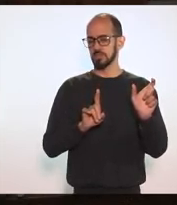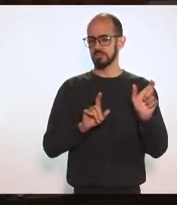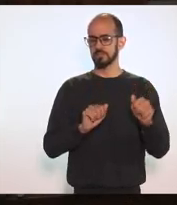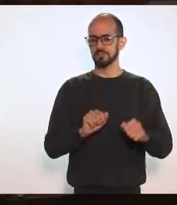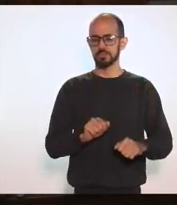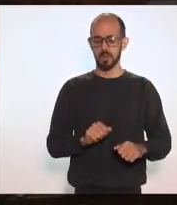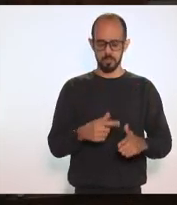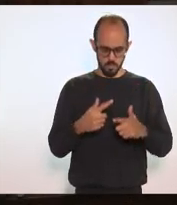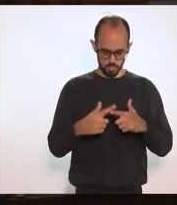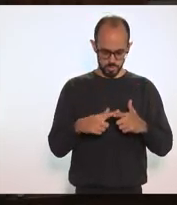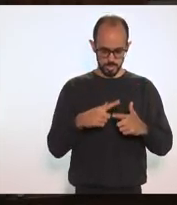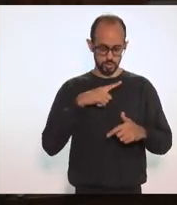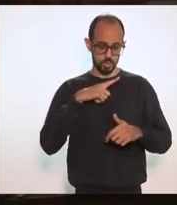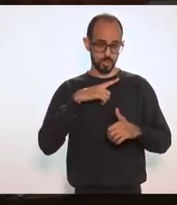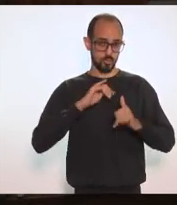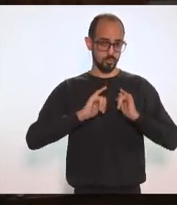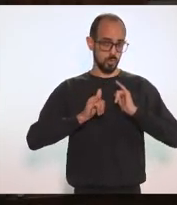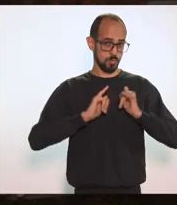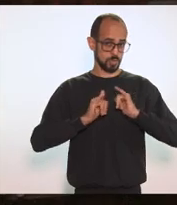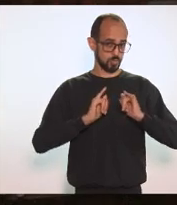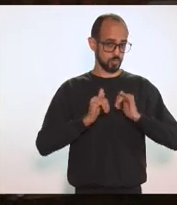trago aqui alguns dados que eu quero